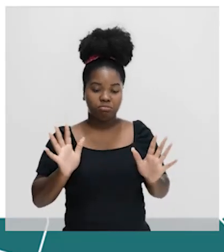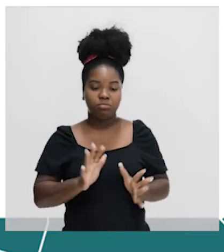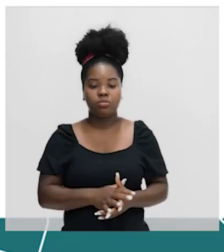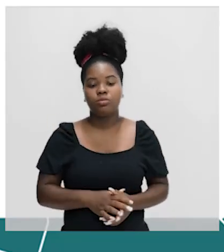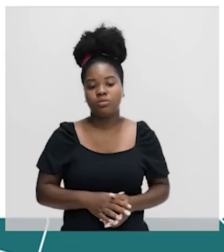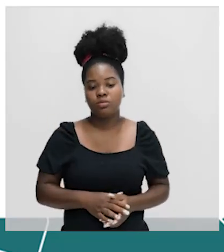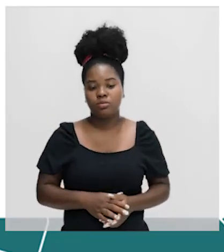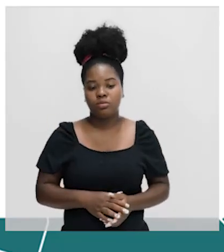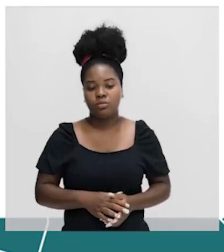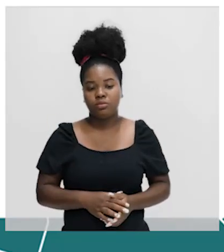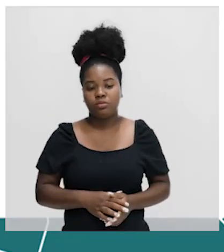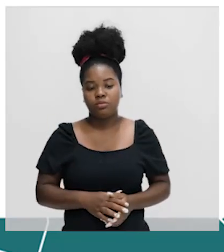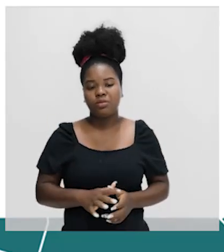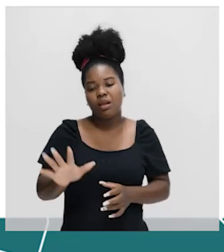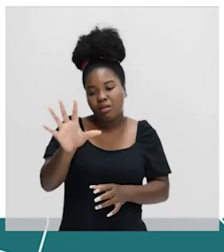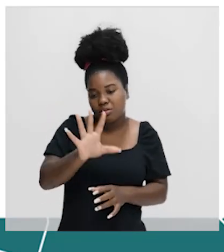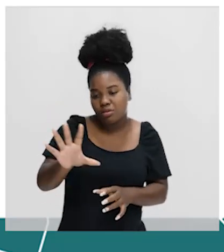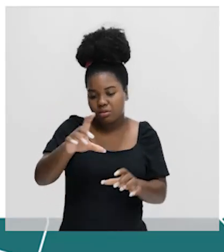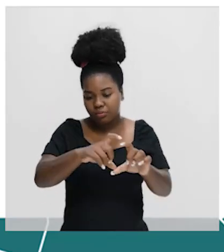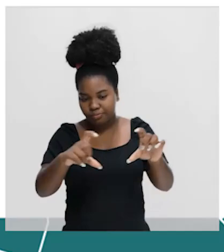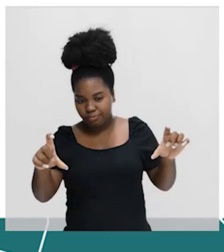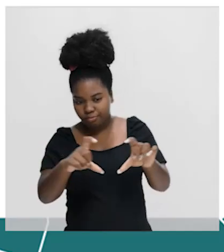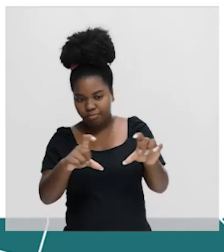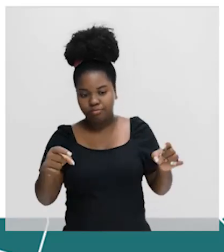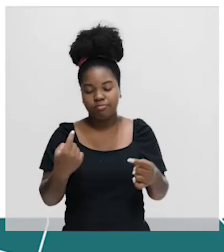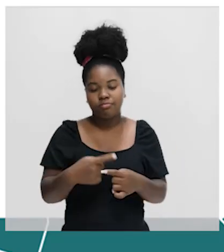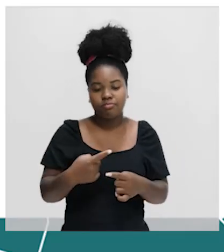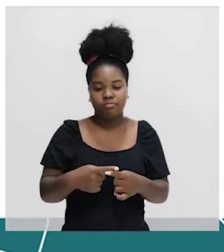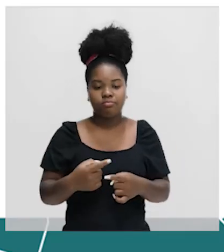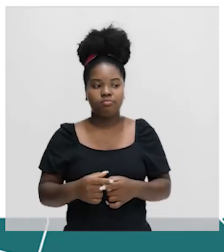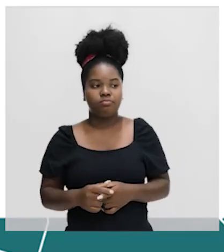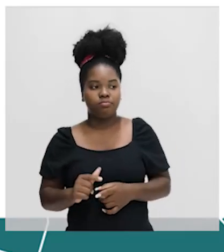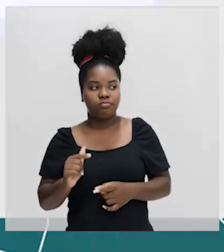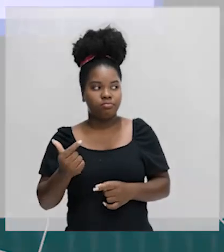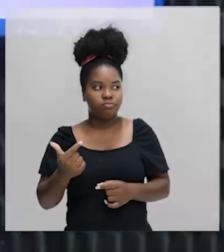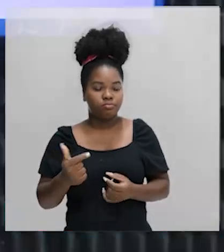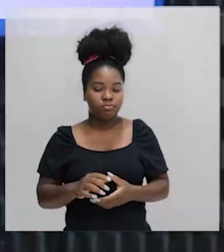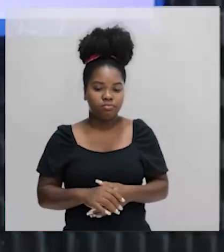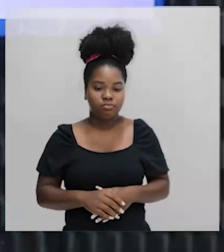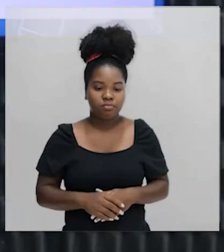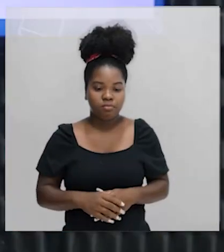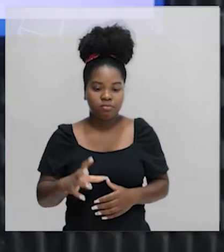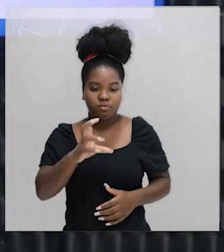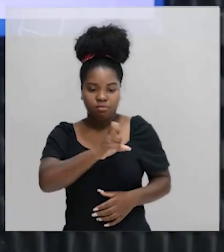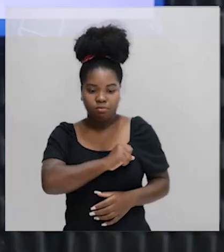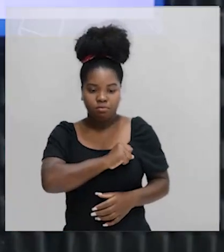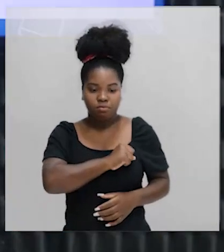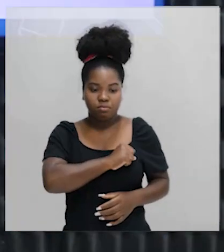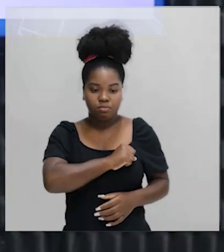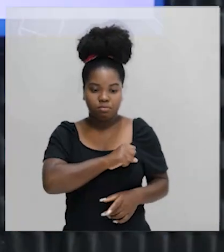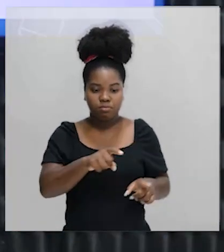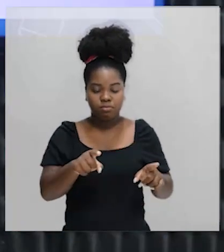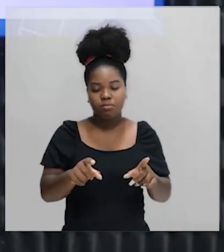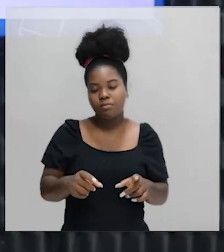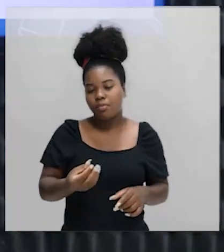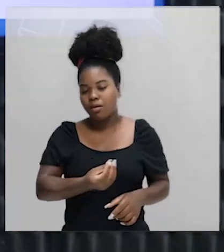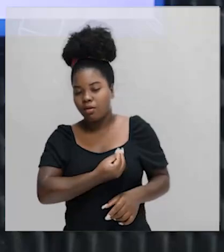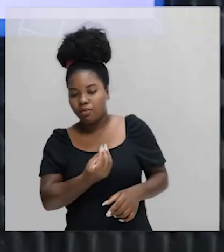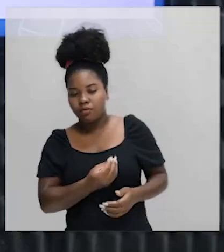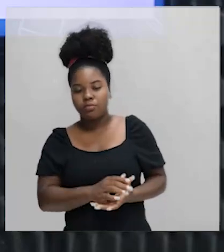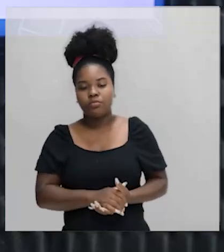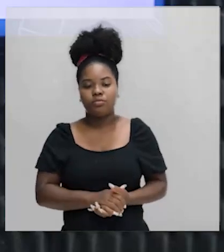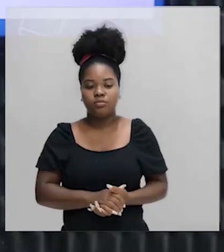fica generalizado, né, porque ele não especifica. Amar é viver. O jeito